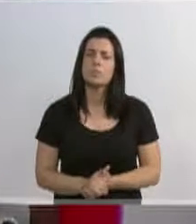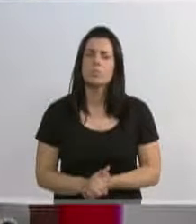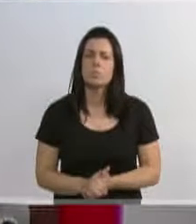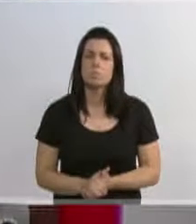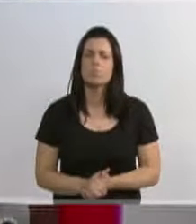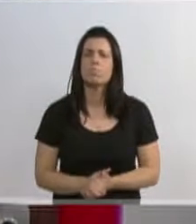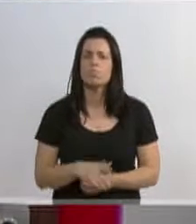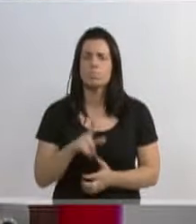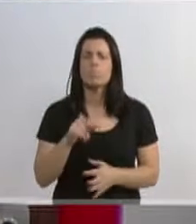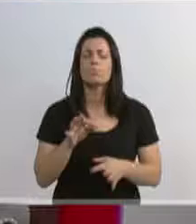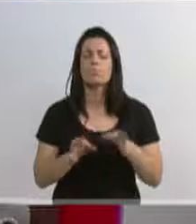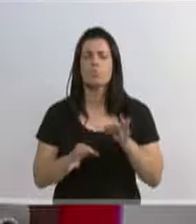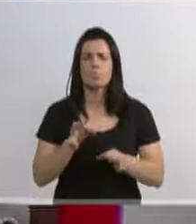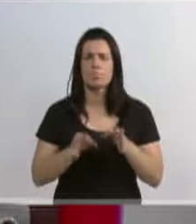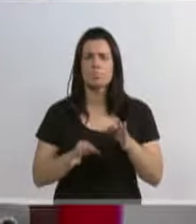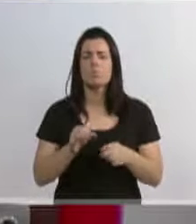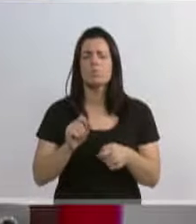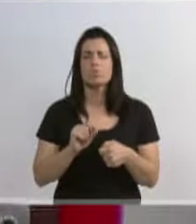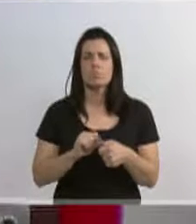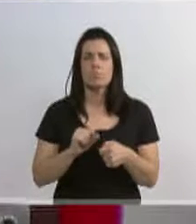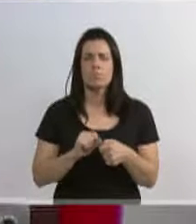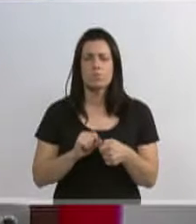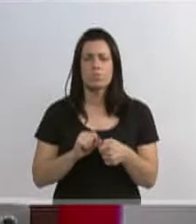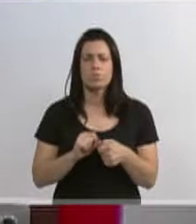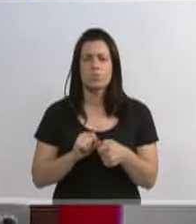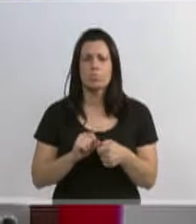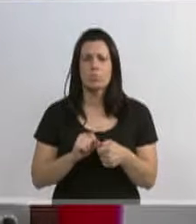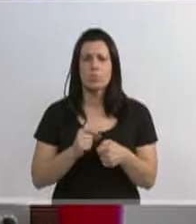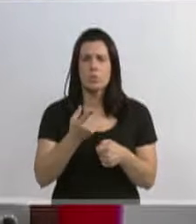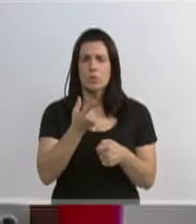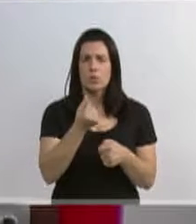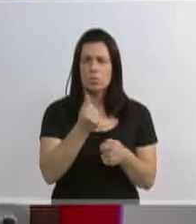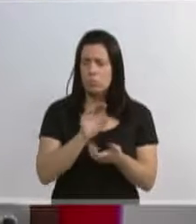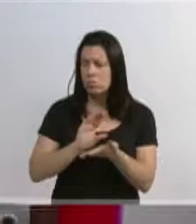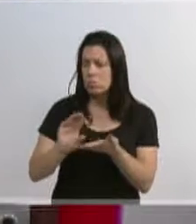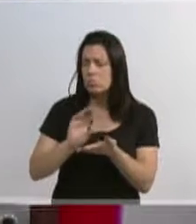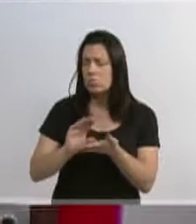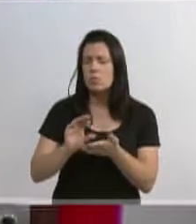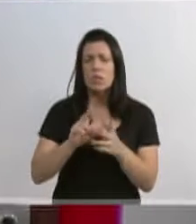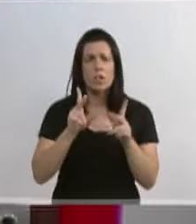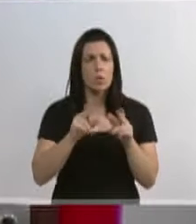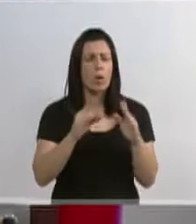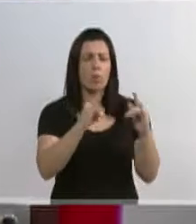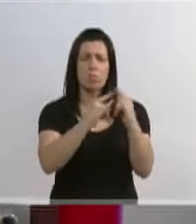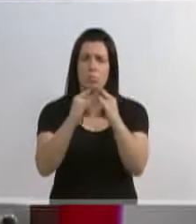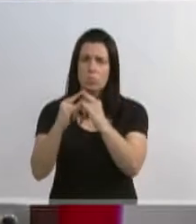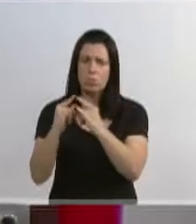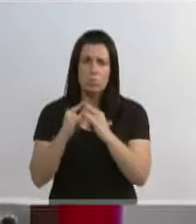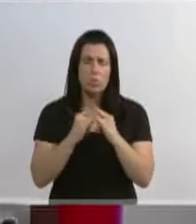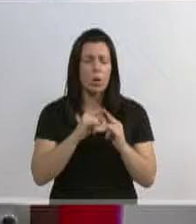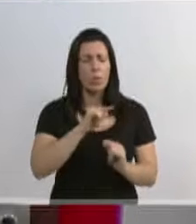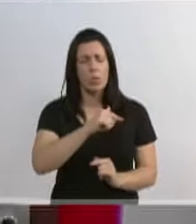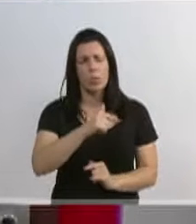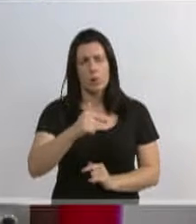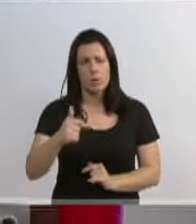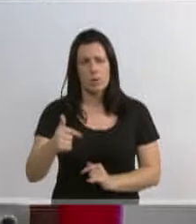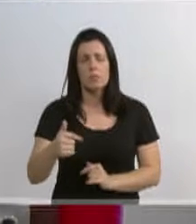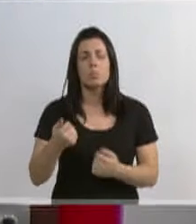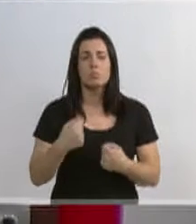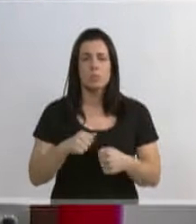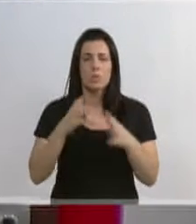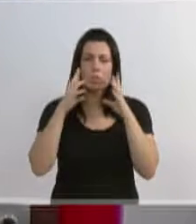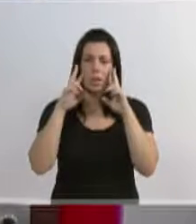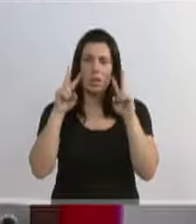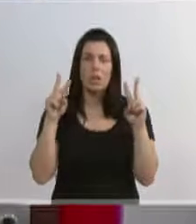justo que seja feito esse repasse, a exemplo que foram feitos para os demais também. Nós temos que, né, reconhecer